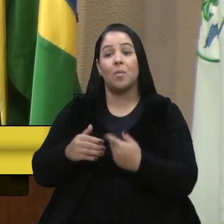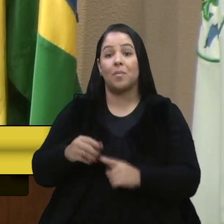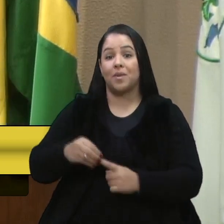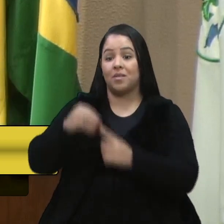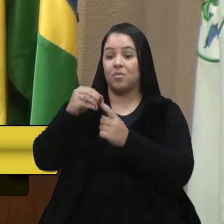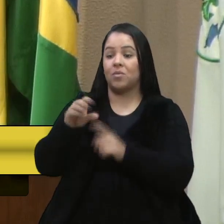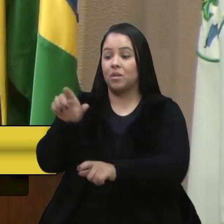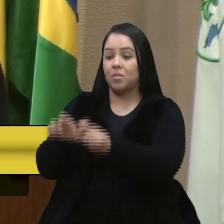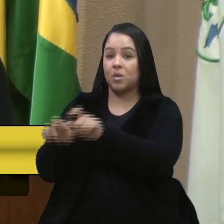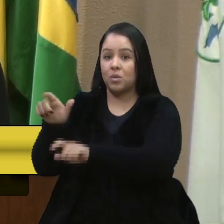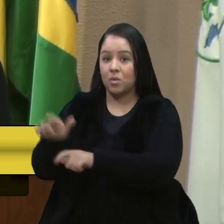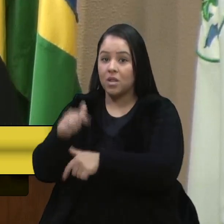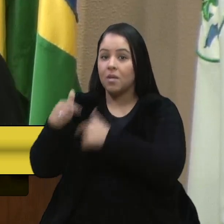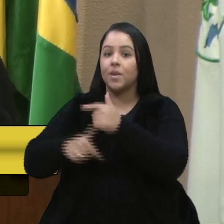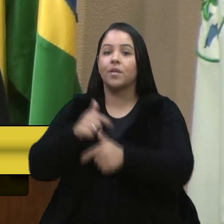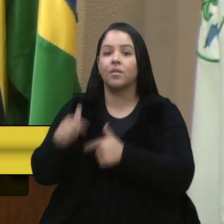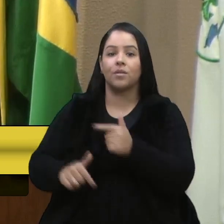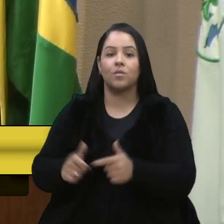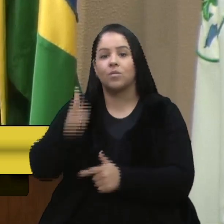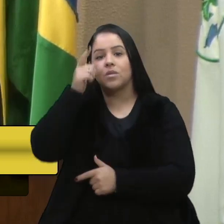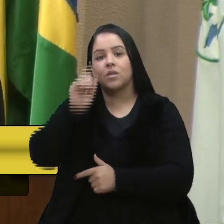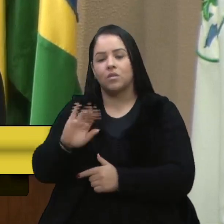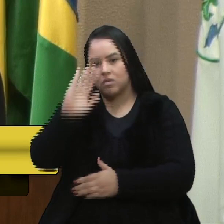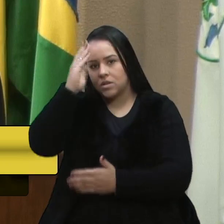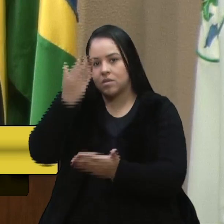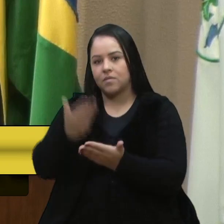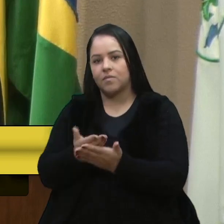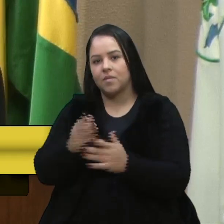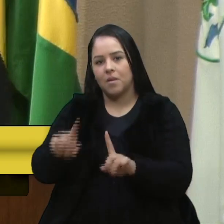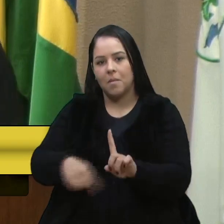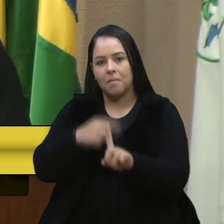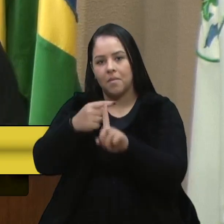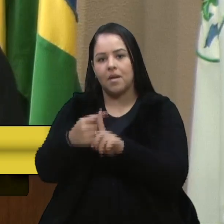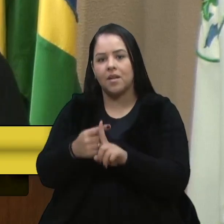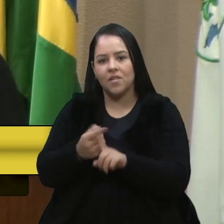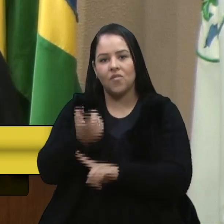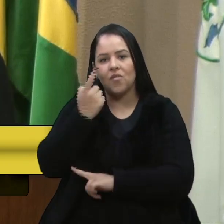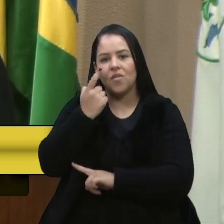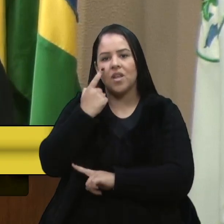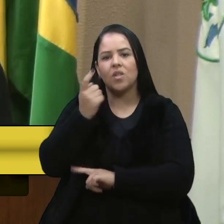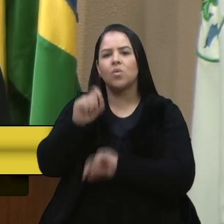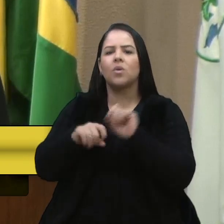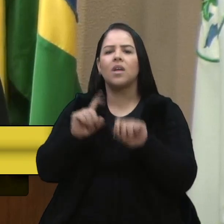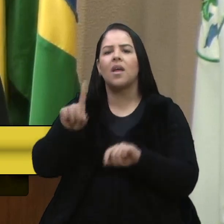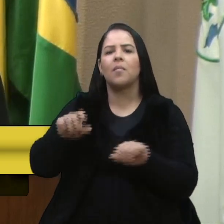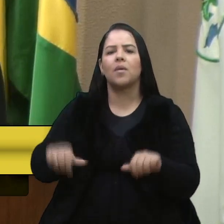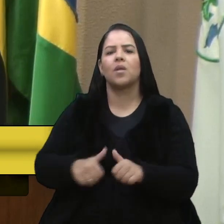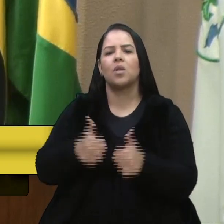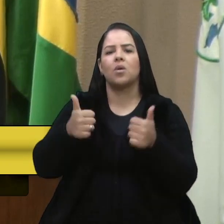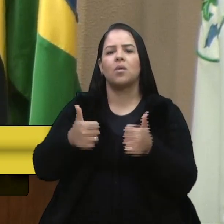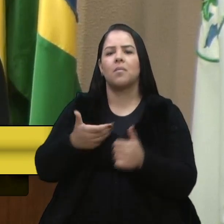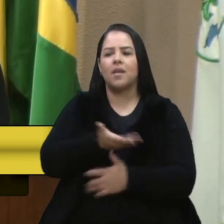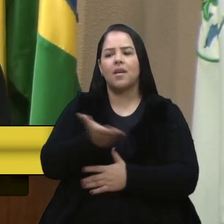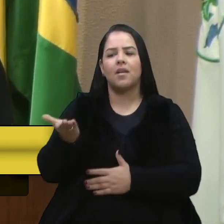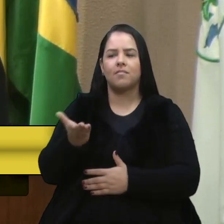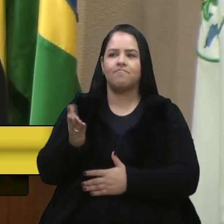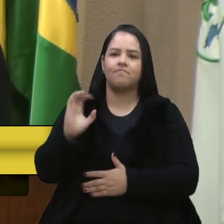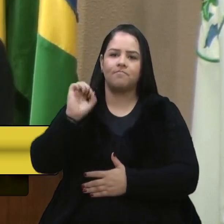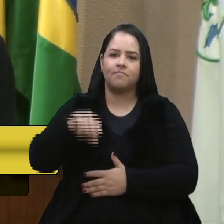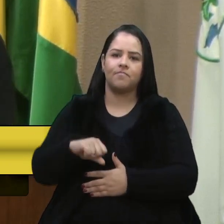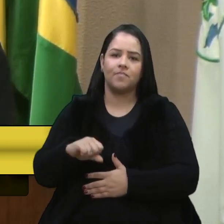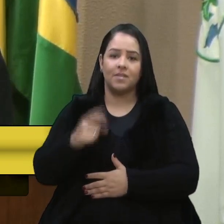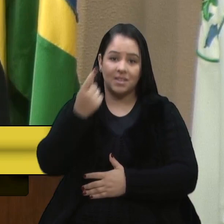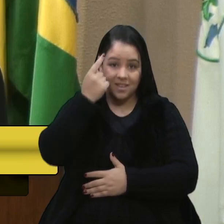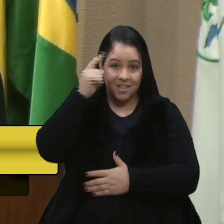essas trabalhadoras, ganhando a confiança dessas pessoas, vendo o que seria melhor para eles de fato. Então, a